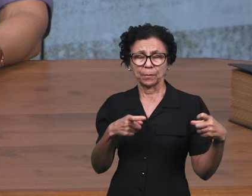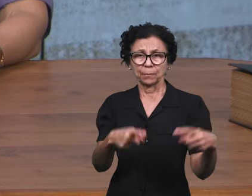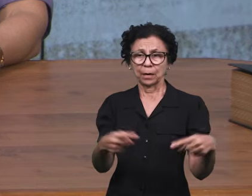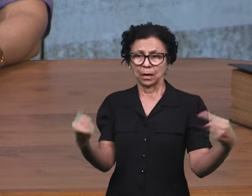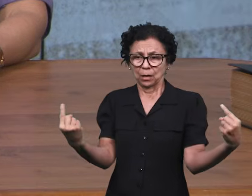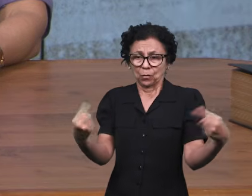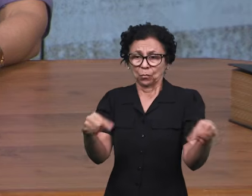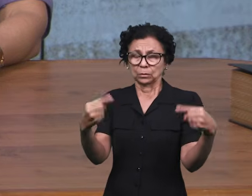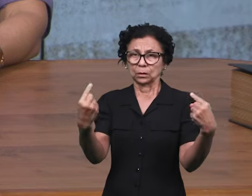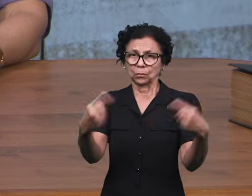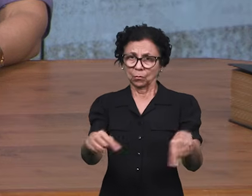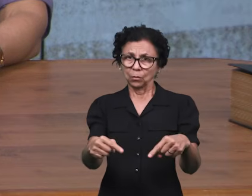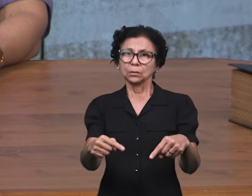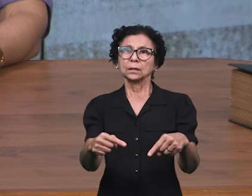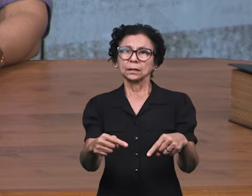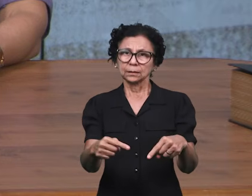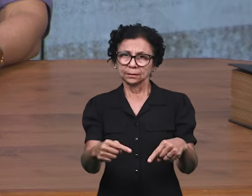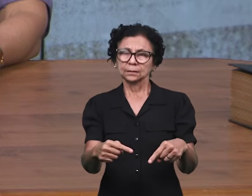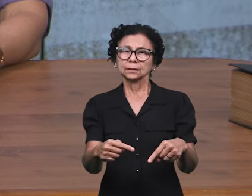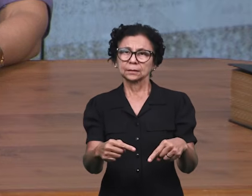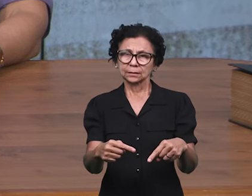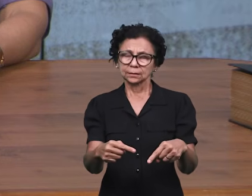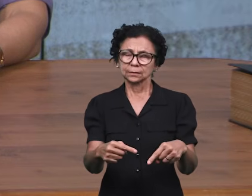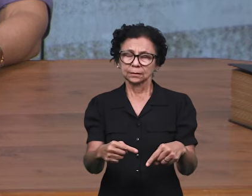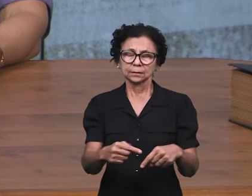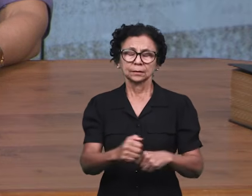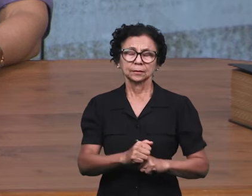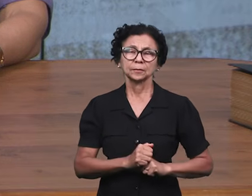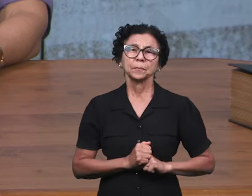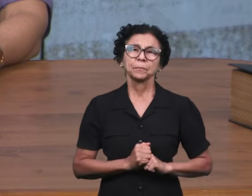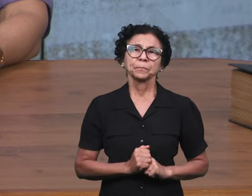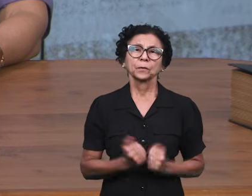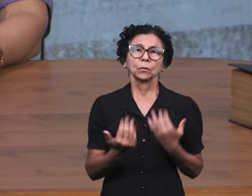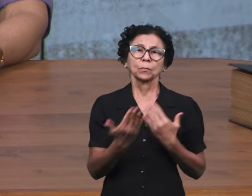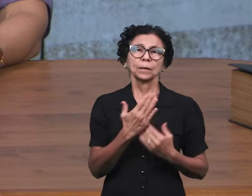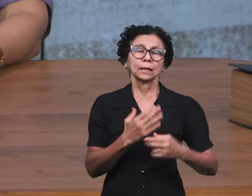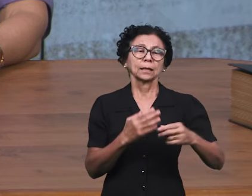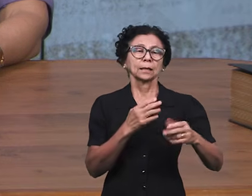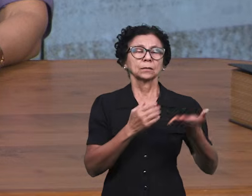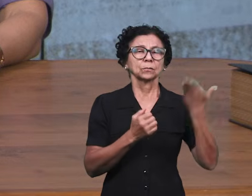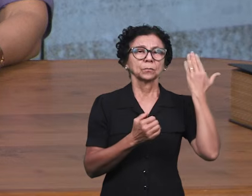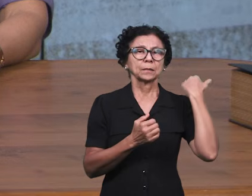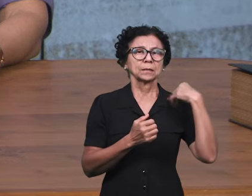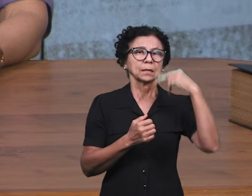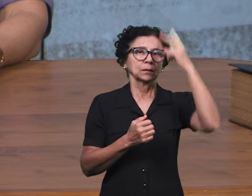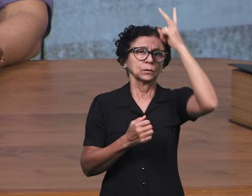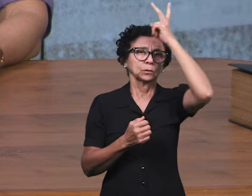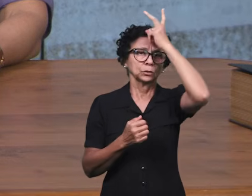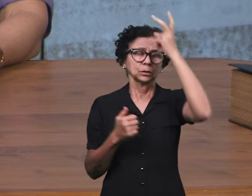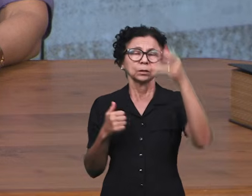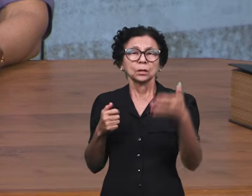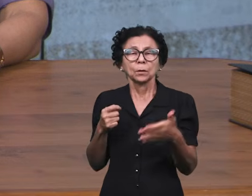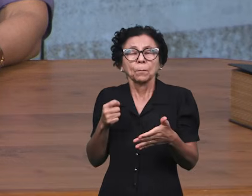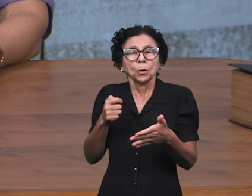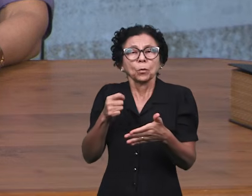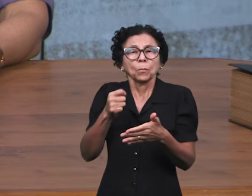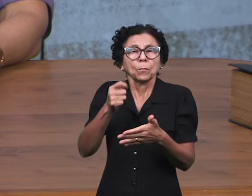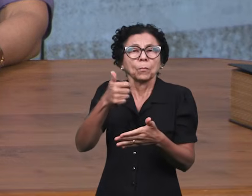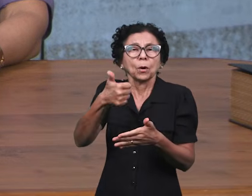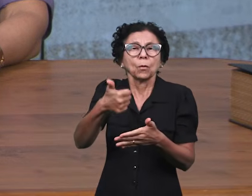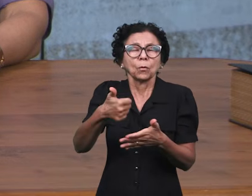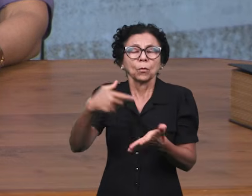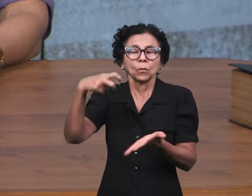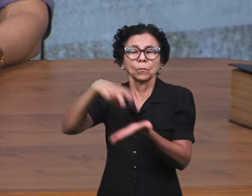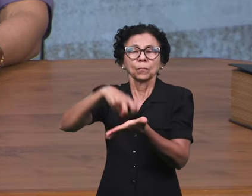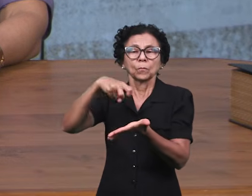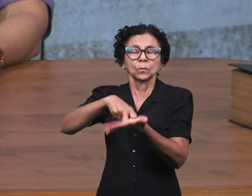bordão à maneira dos egípcios, porque daqui a bem pouco se cumprirá a minha indignação